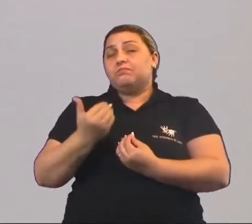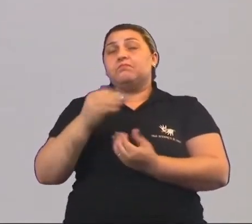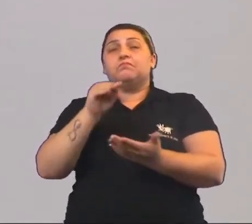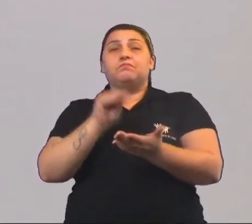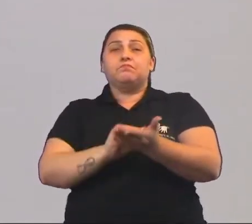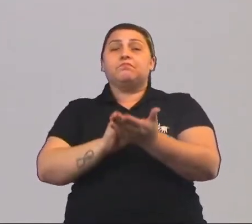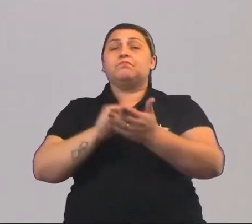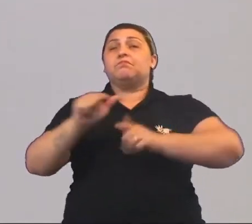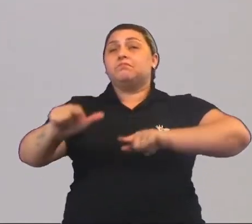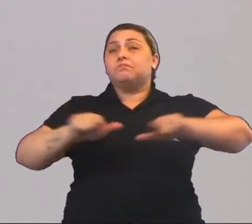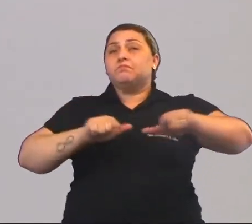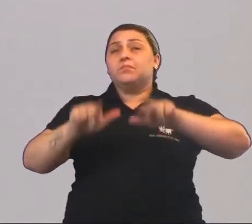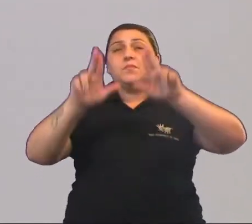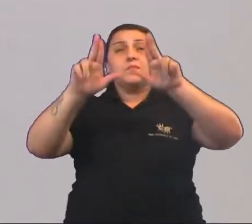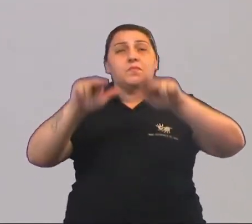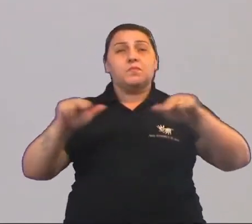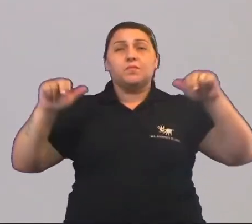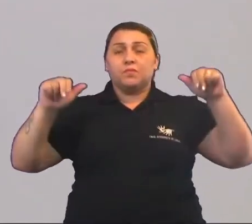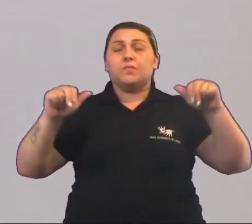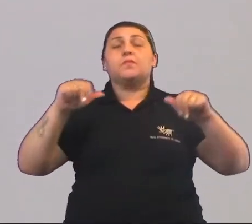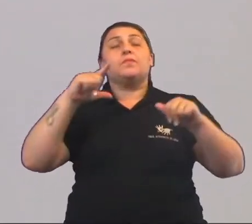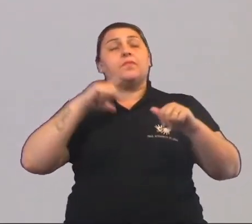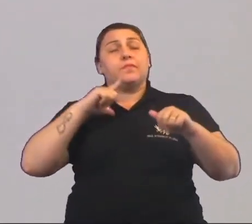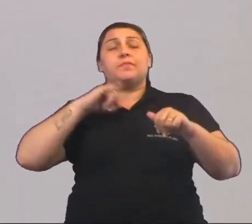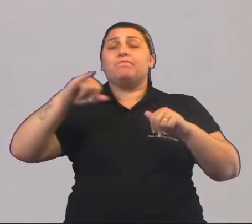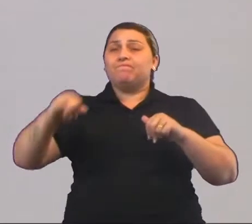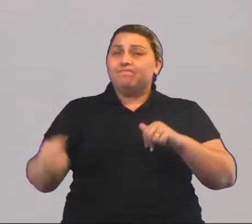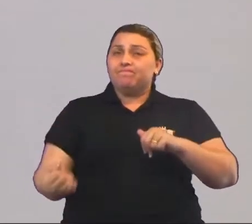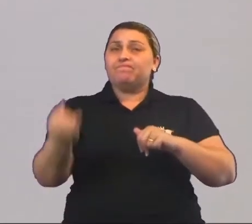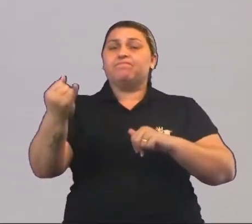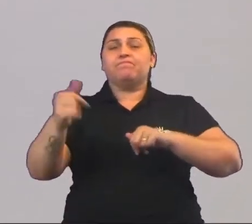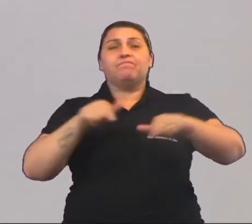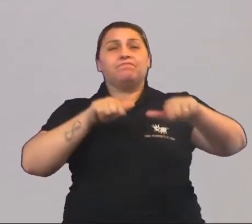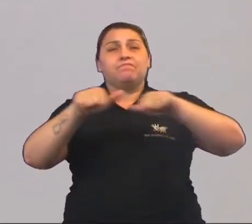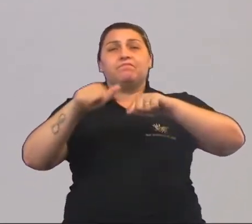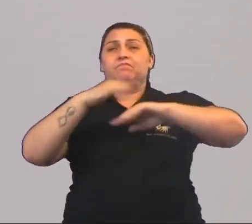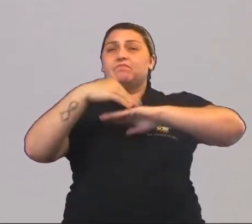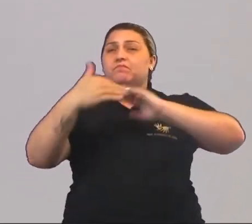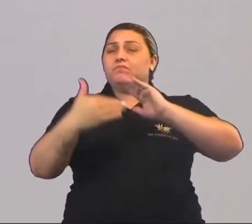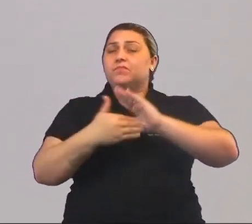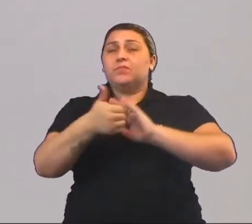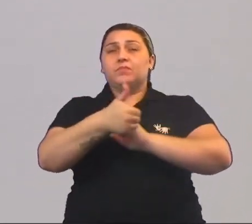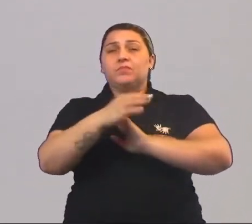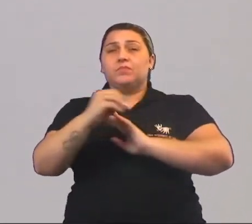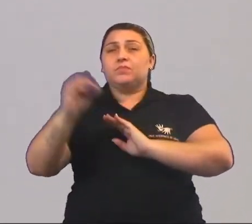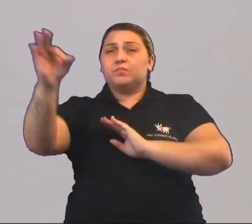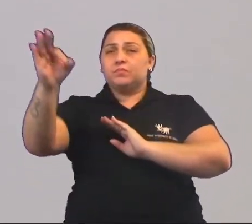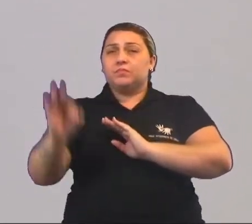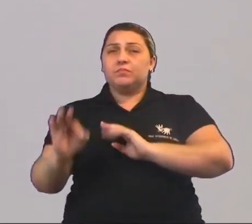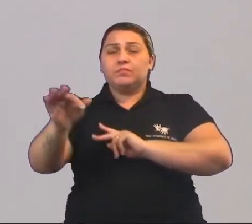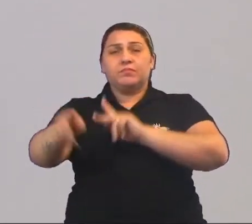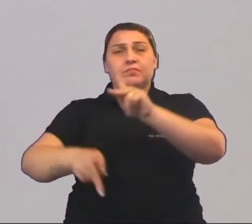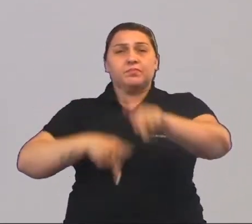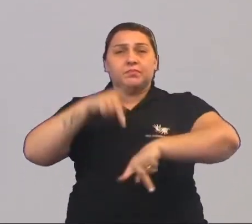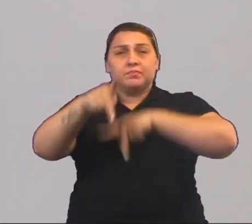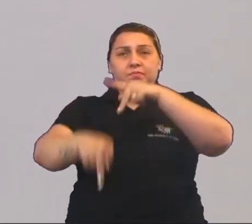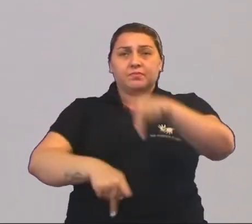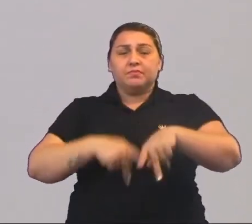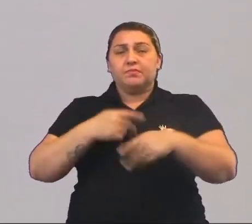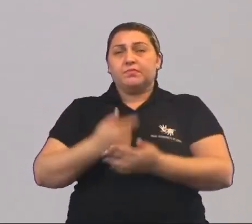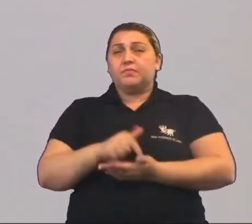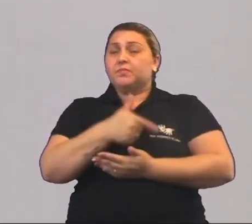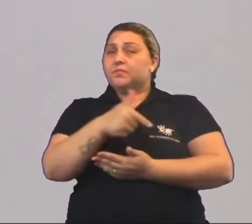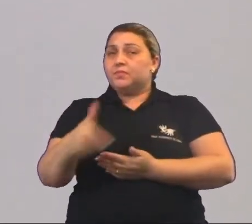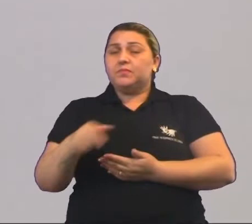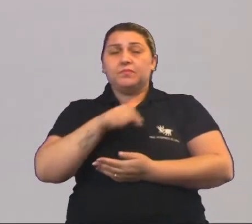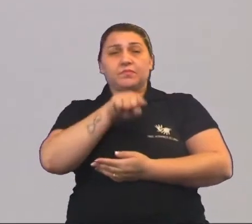porque nunca existirá oportunidades de trabalho para 100% da população. Não